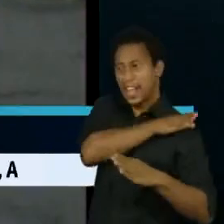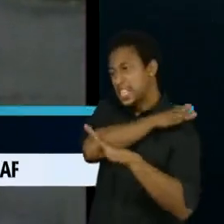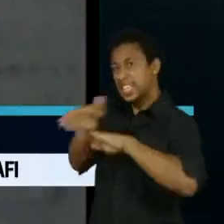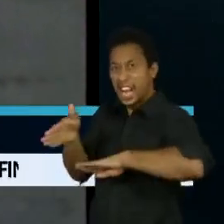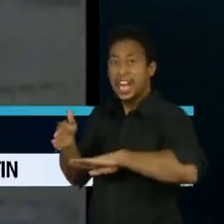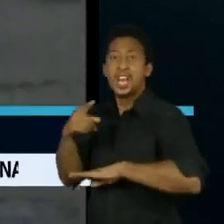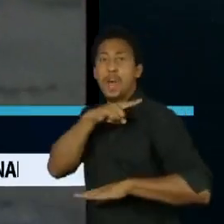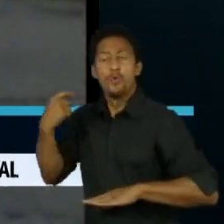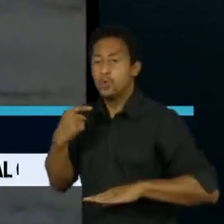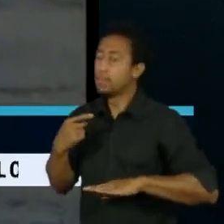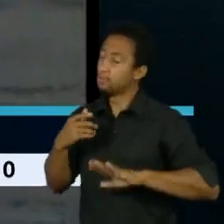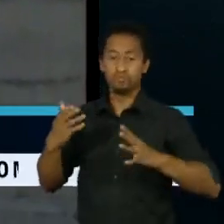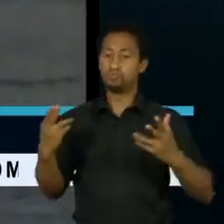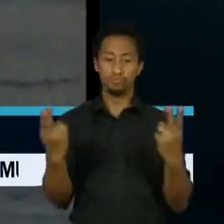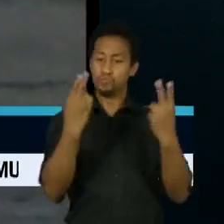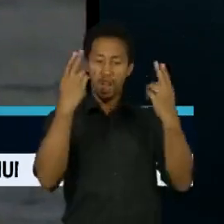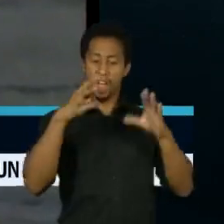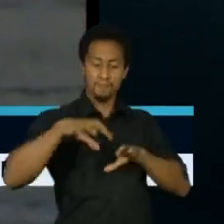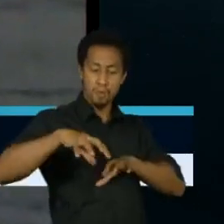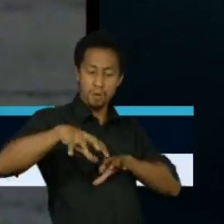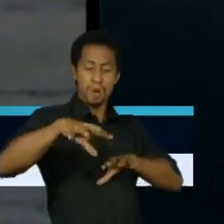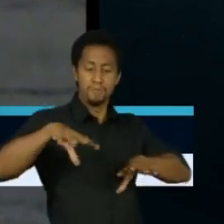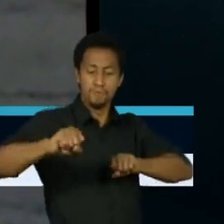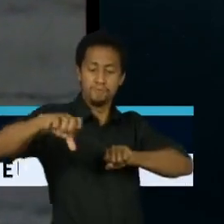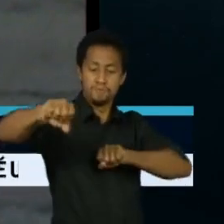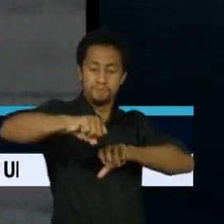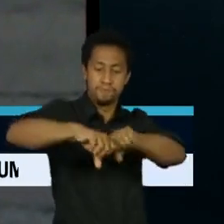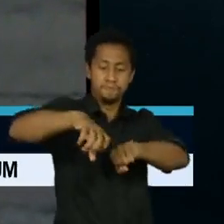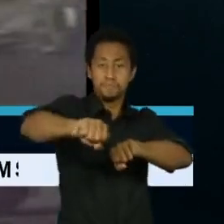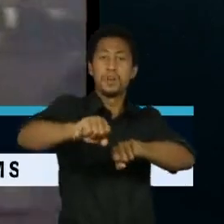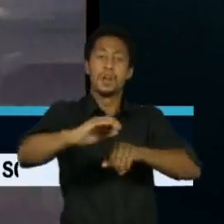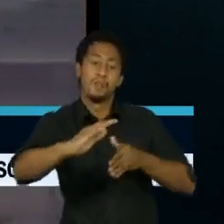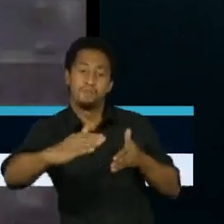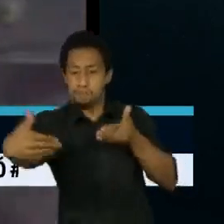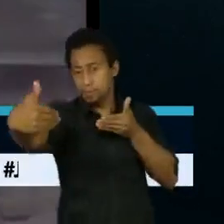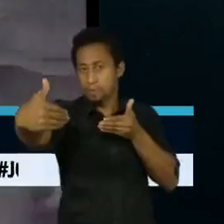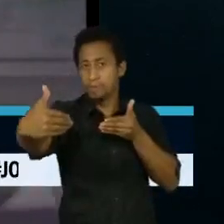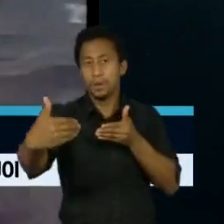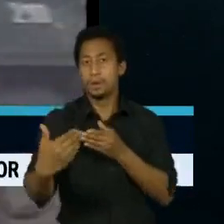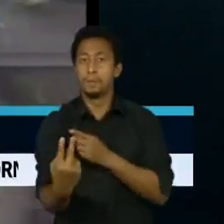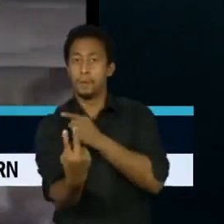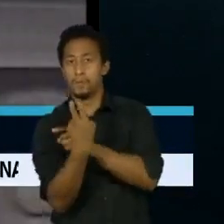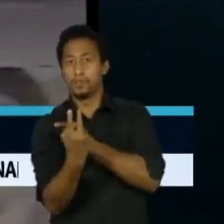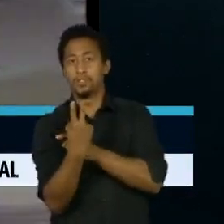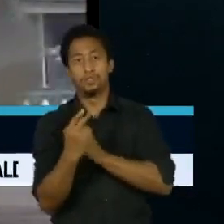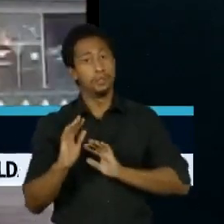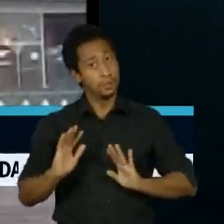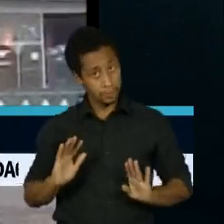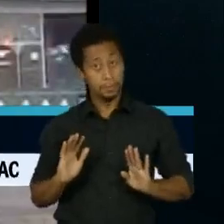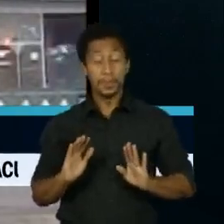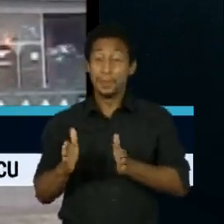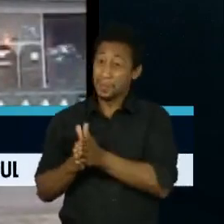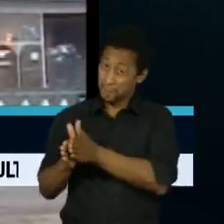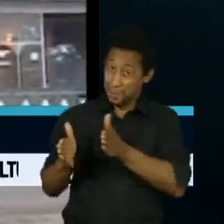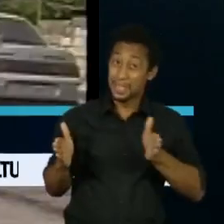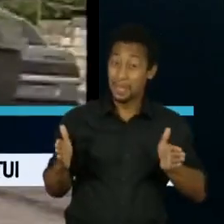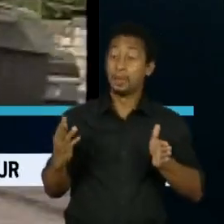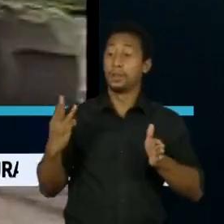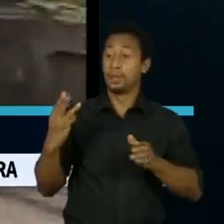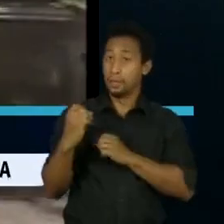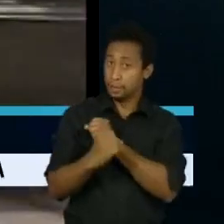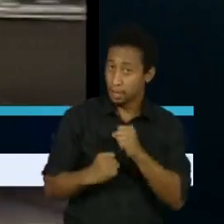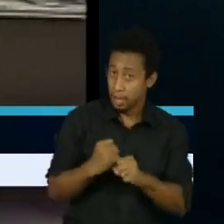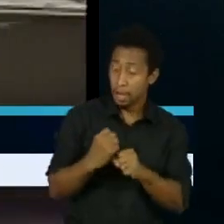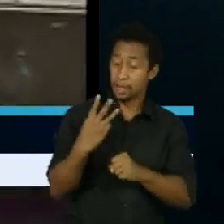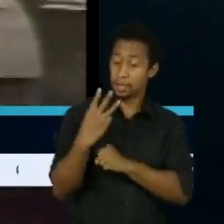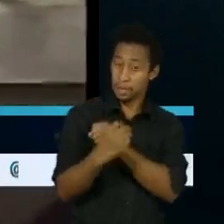paranoia, mas se formos ver, de 1812 para cá, a média de uma invasão histórica à Rússia é a cada 33 anos. Então,